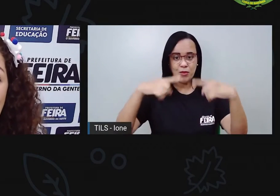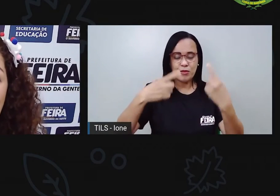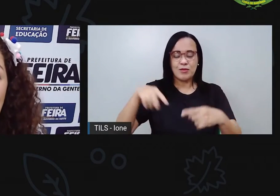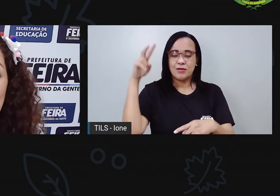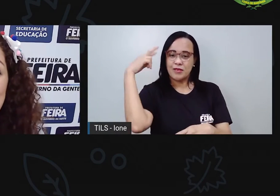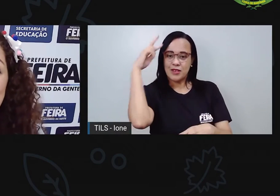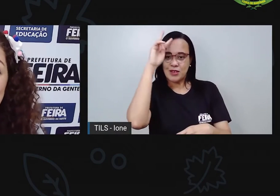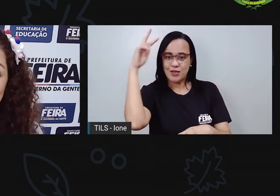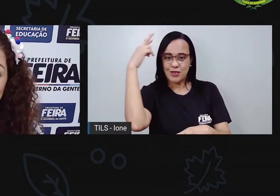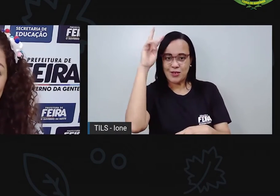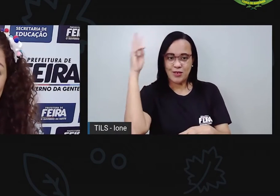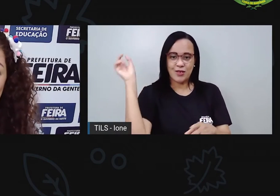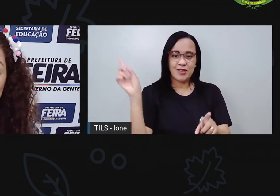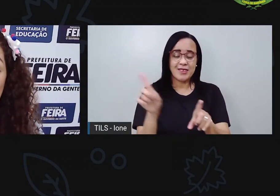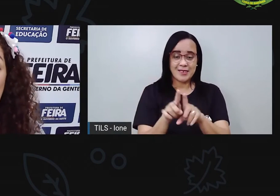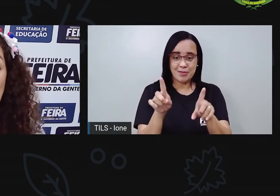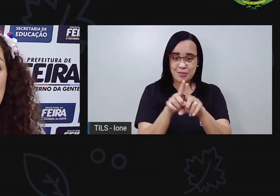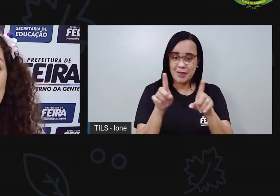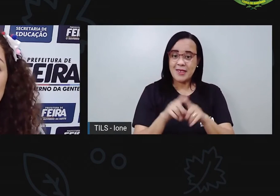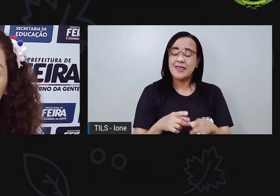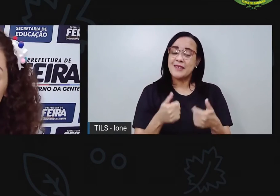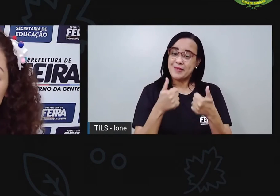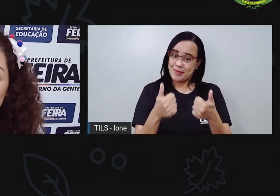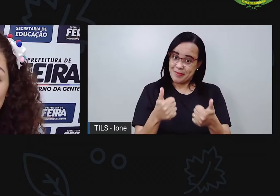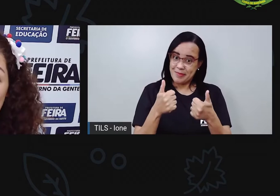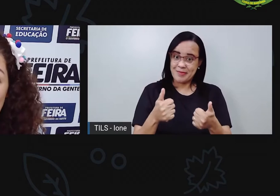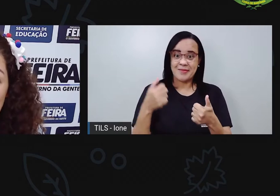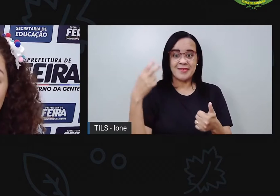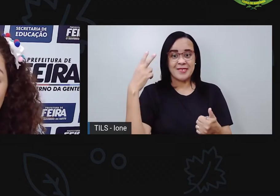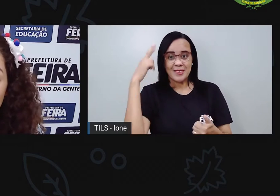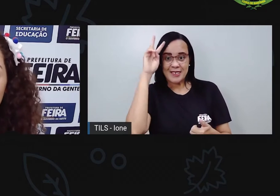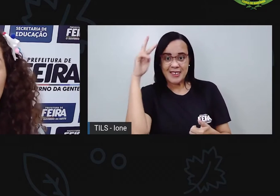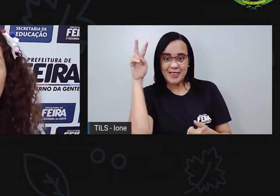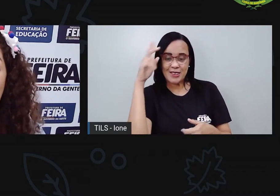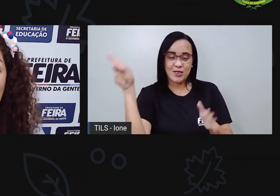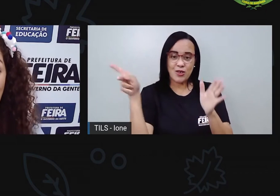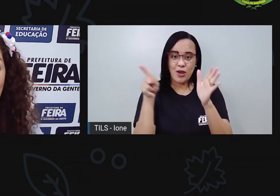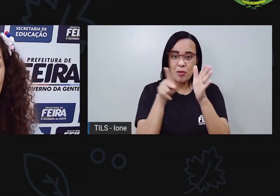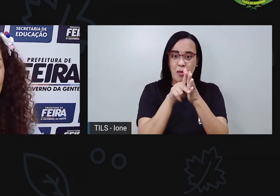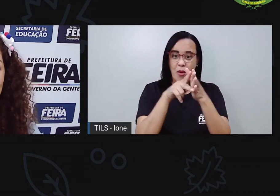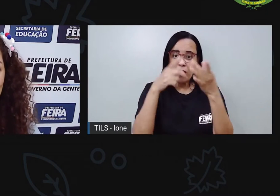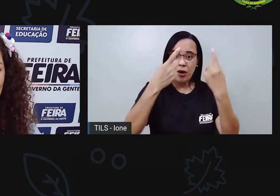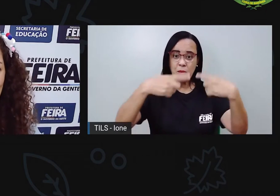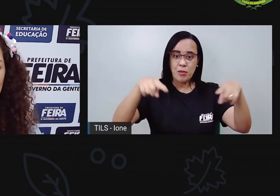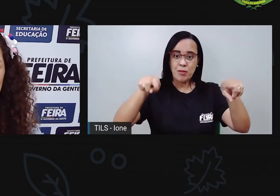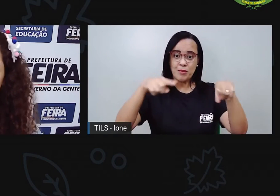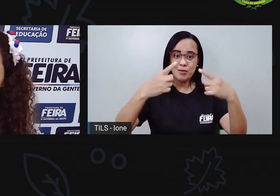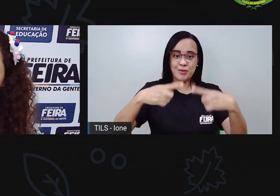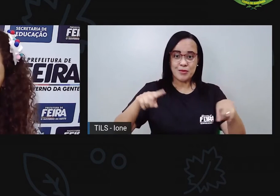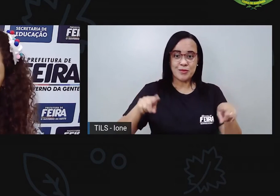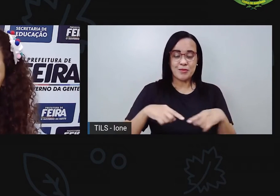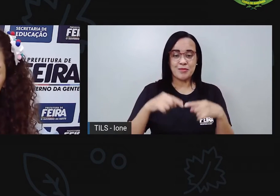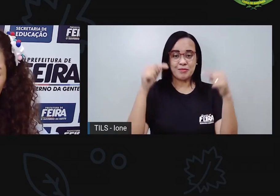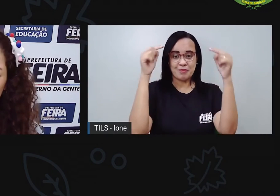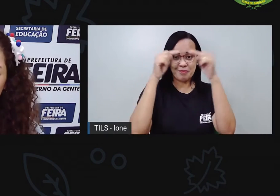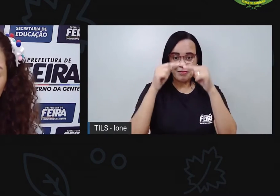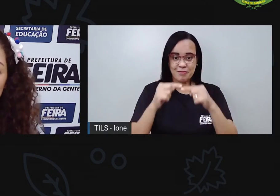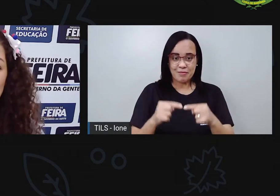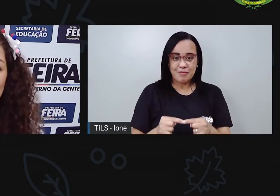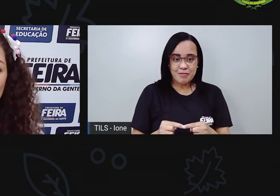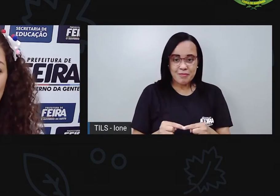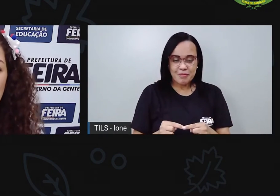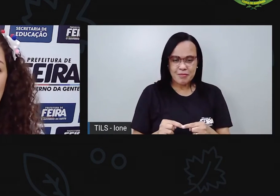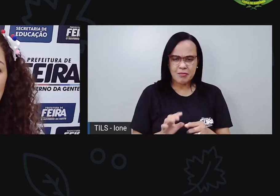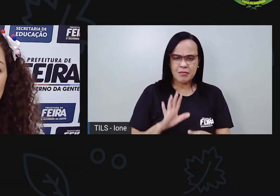História isso a história sonora sabe o que significa